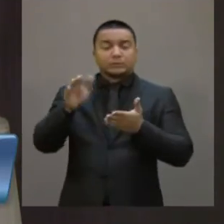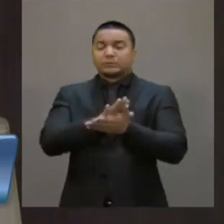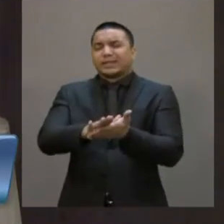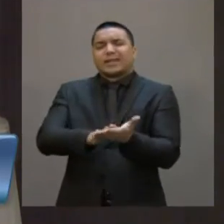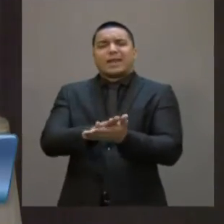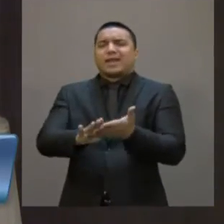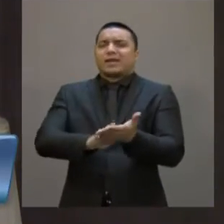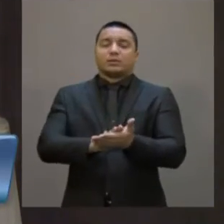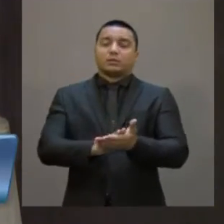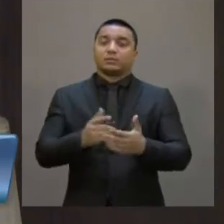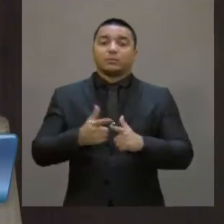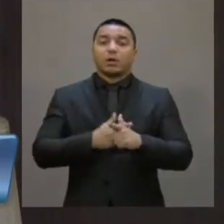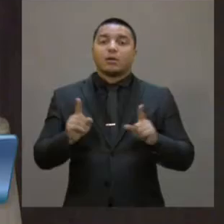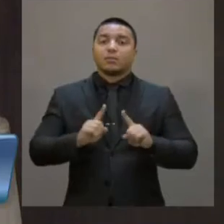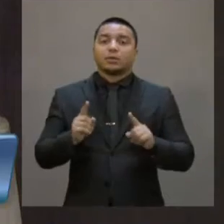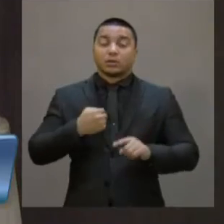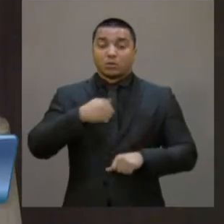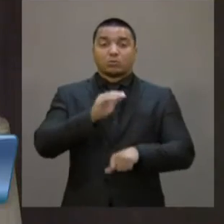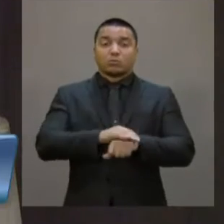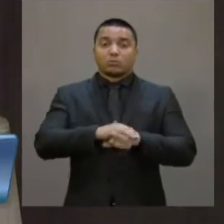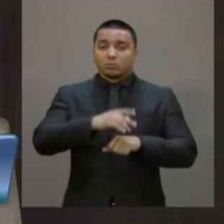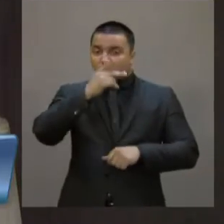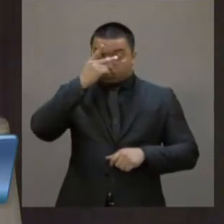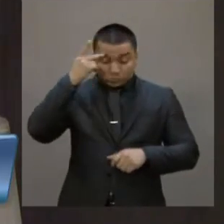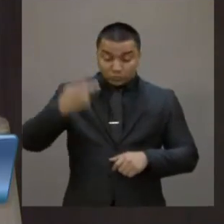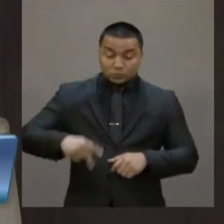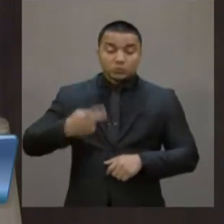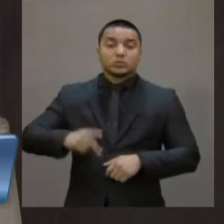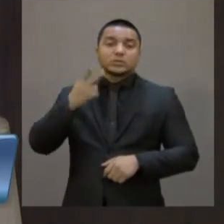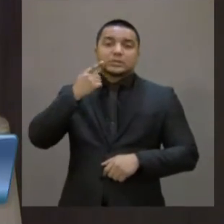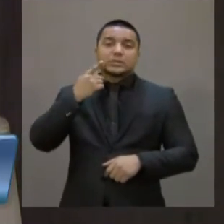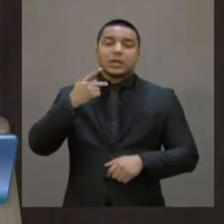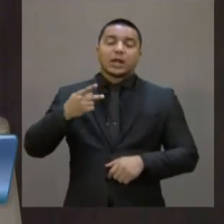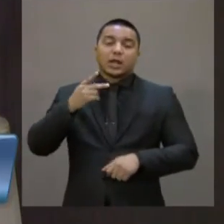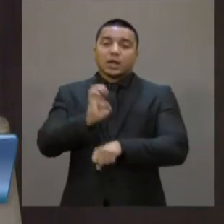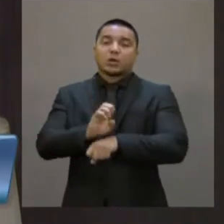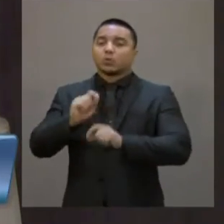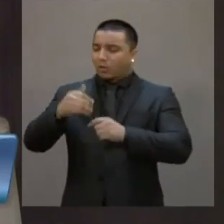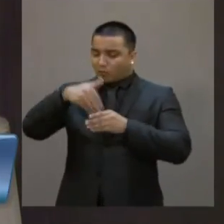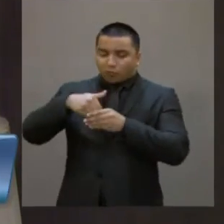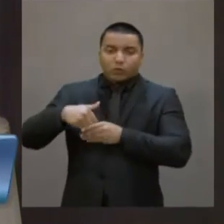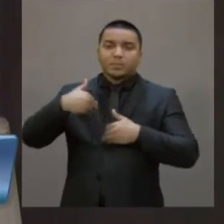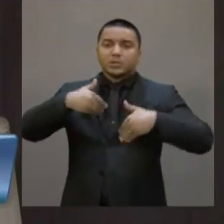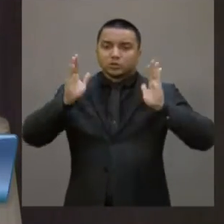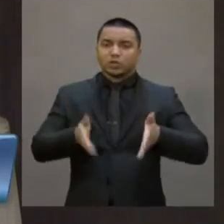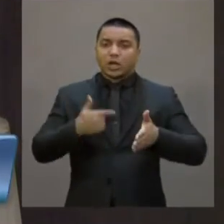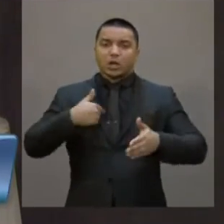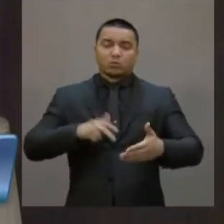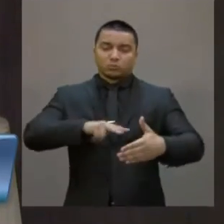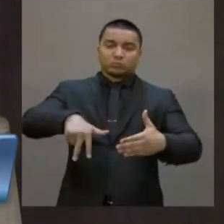tem problema. Eu fui mandatado pelo povo do Ceará para ocupar esta tribuna.